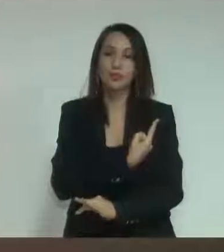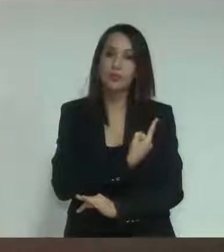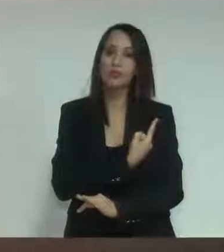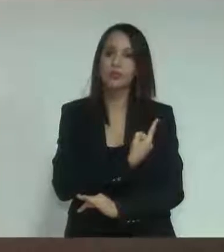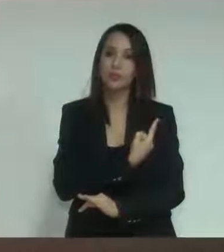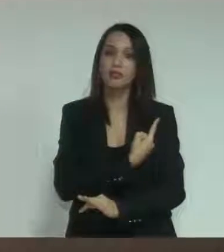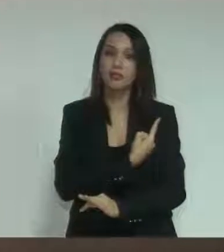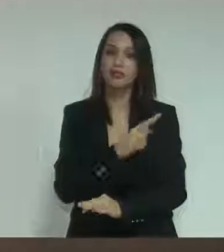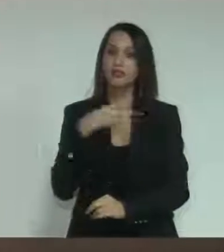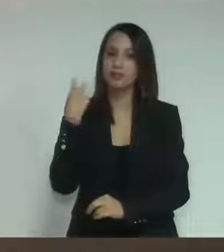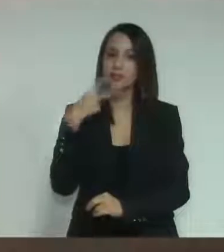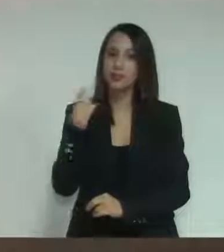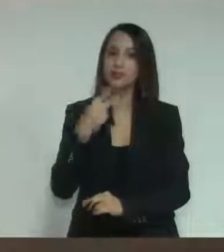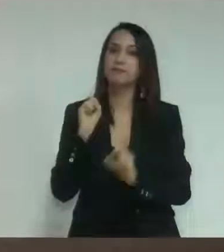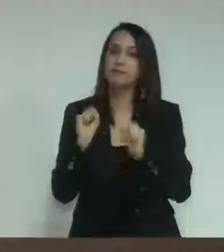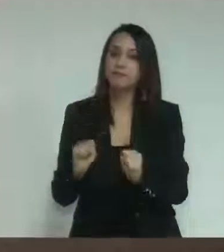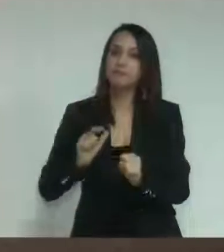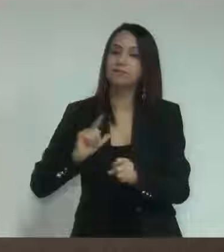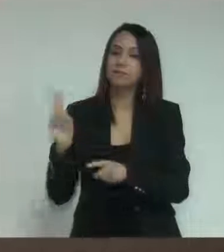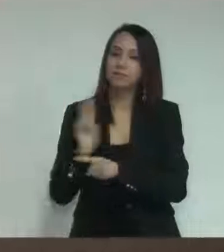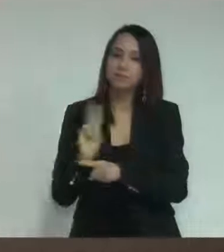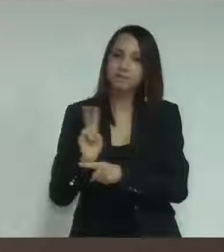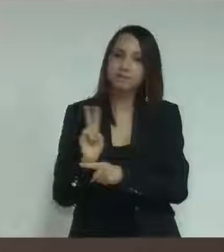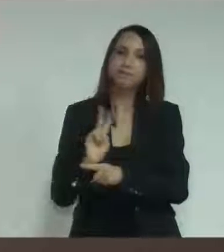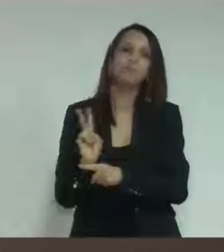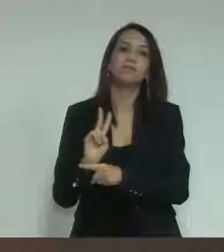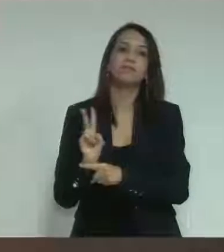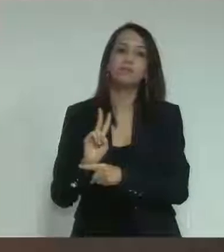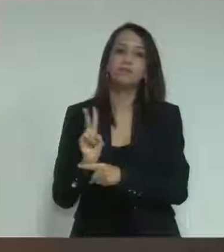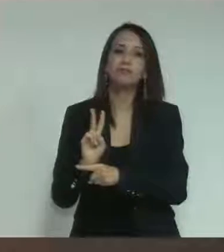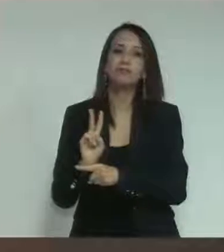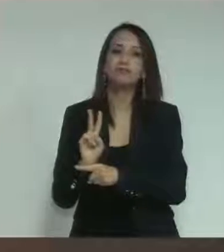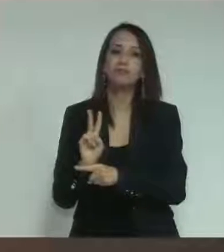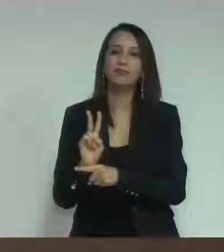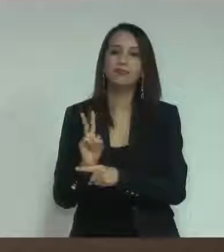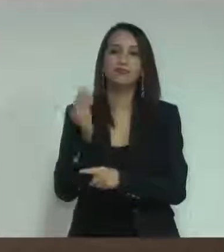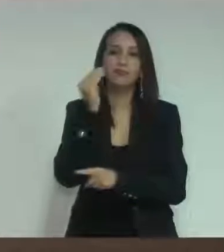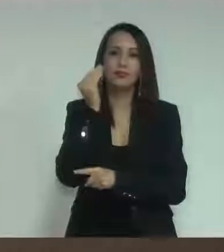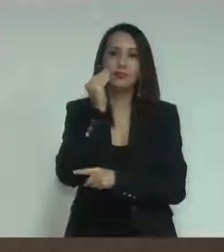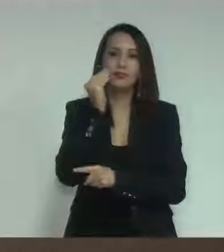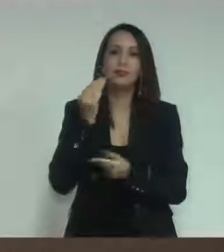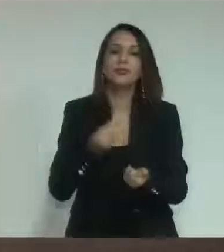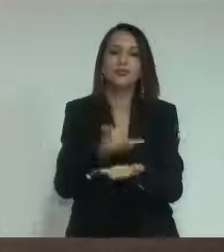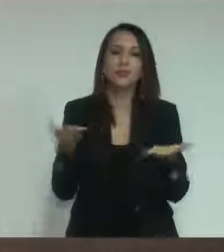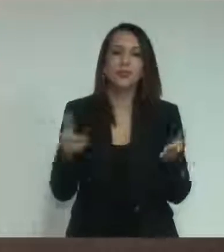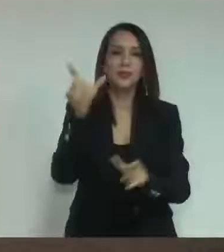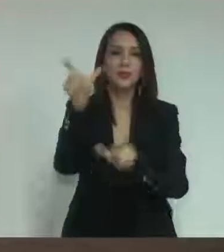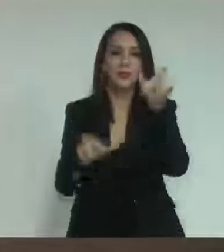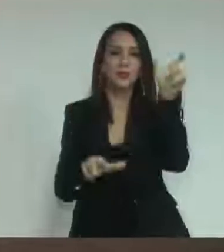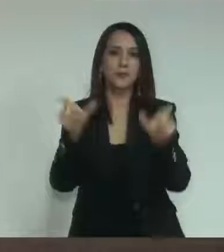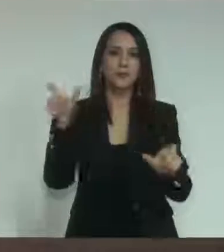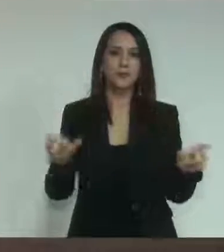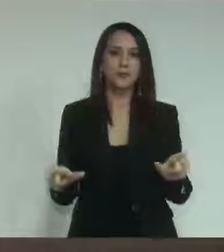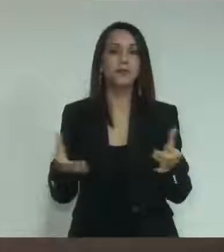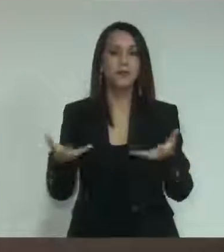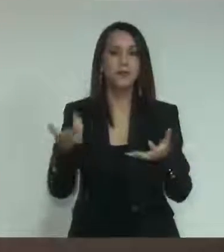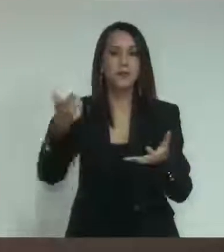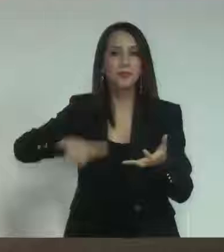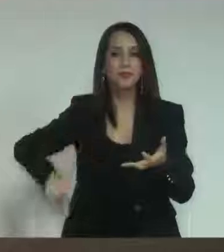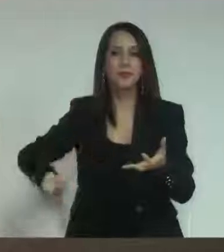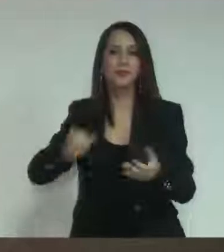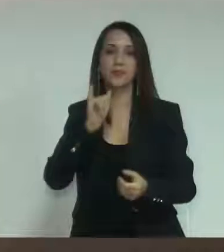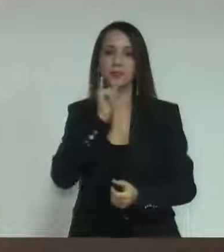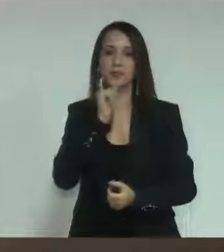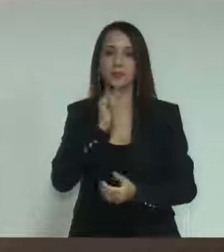como vereadores, fiscalizemos e demos essa oportunidade para a população. Quer mais um exemplo?